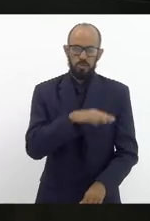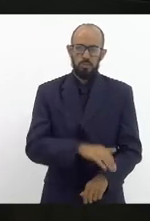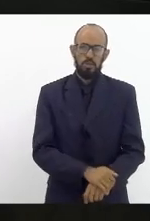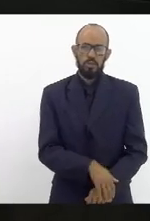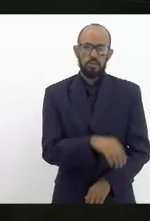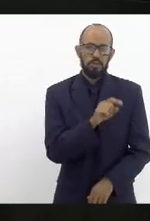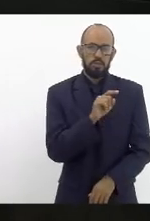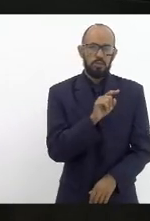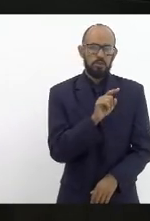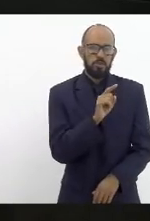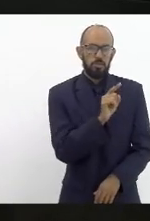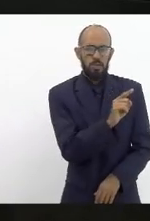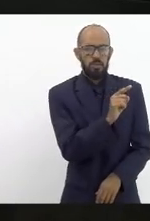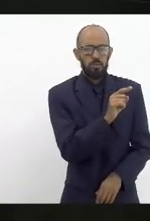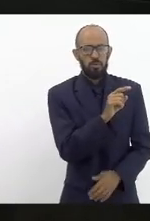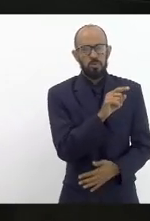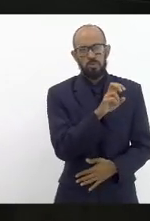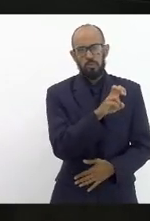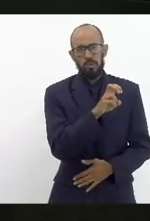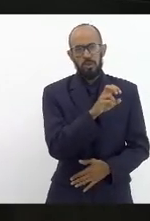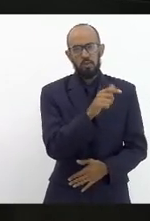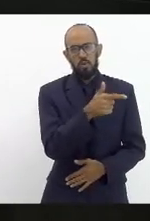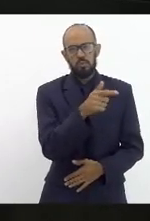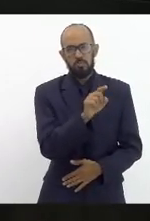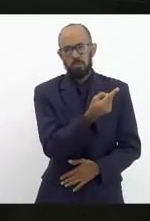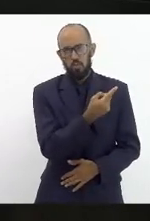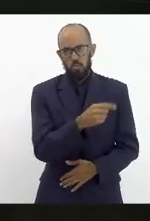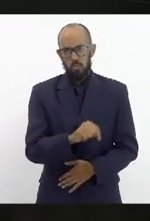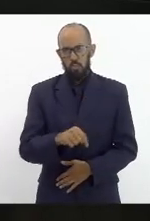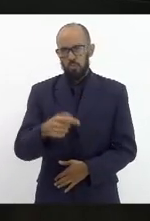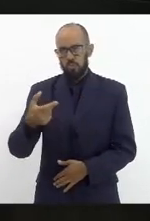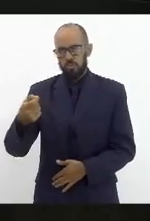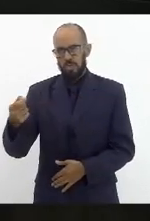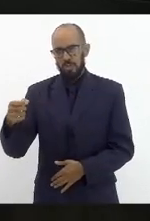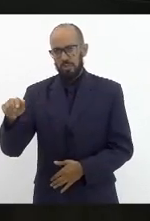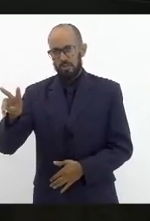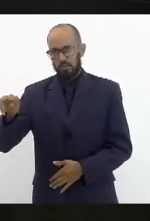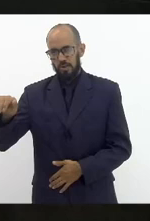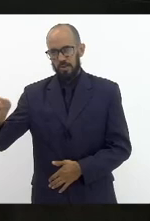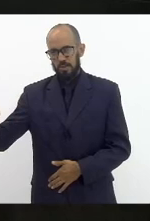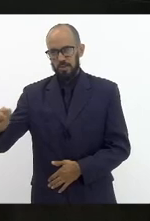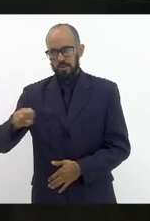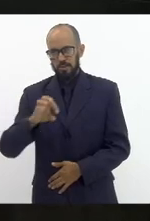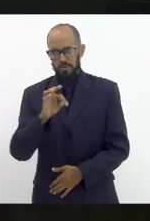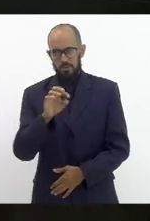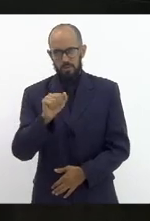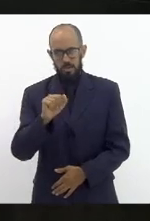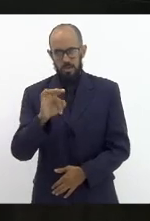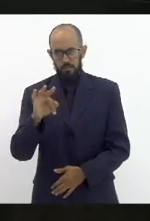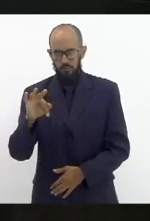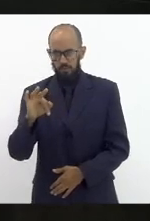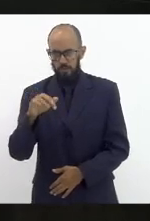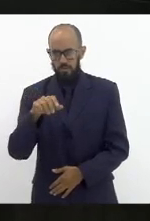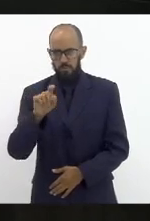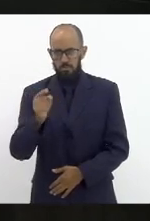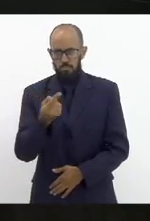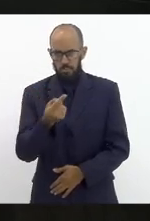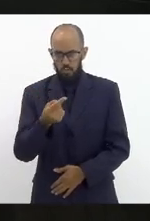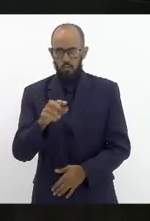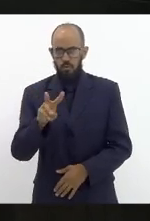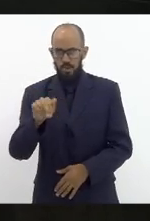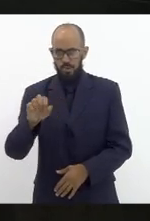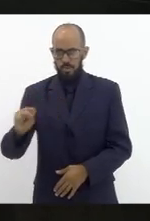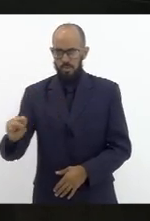127.952 inscritos. Vagas para o concurso oferecidas no edital, 200. Vagas para o TAF previstas no edital, 1.000.